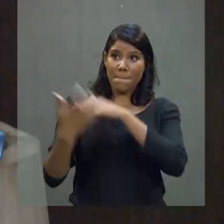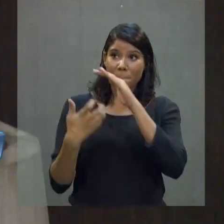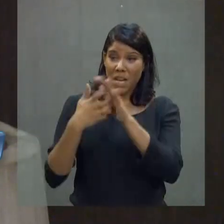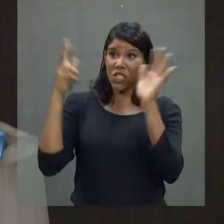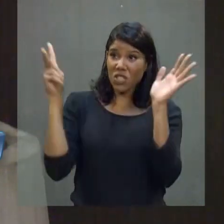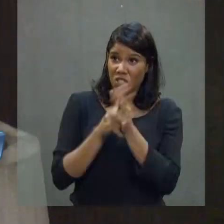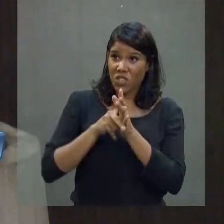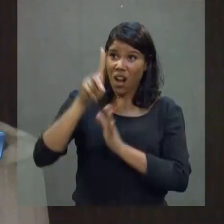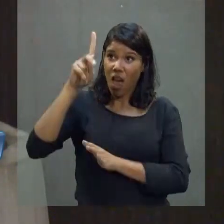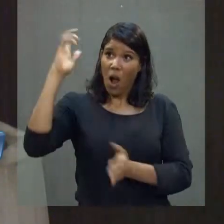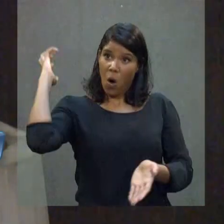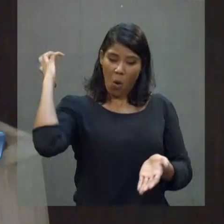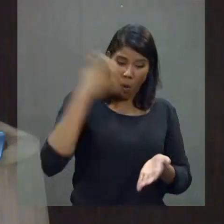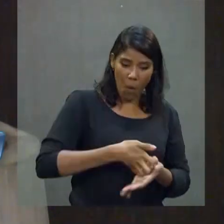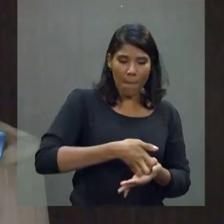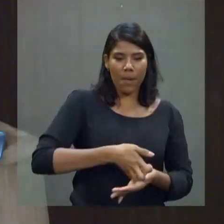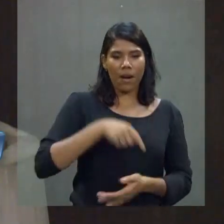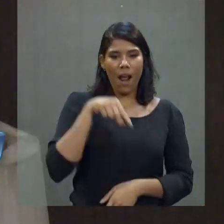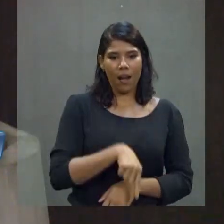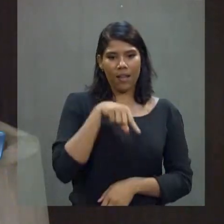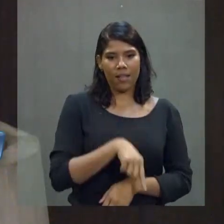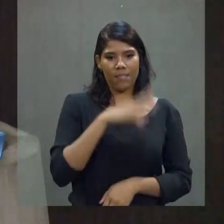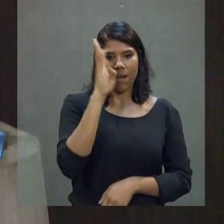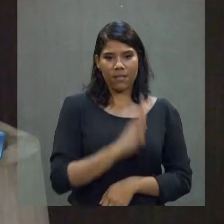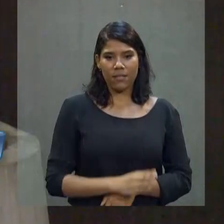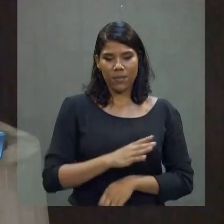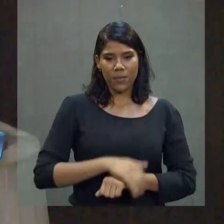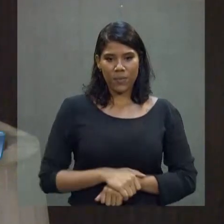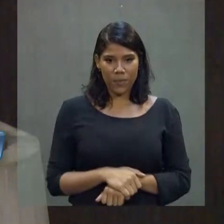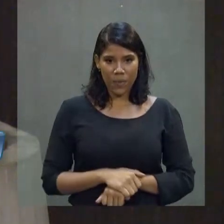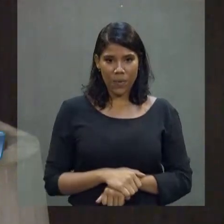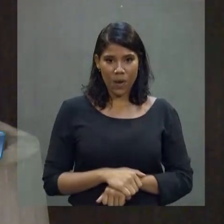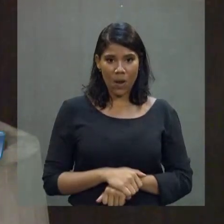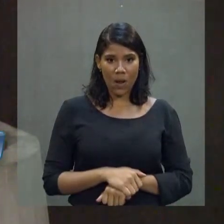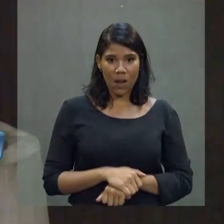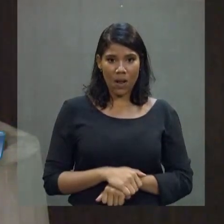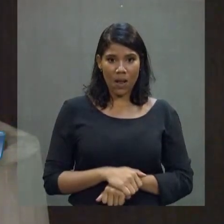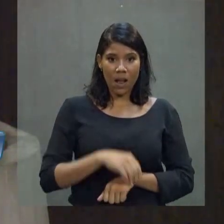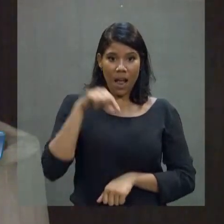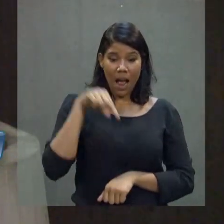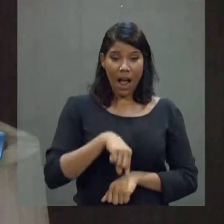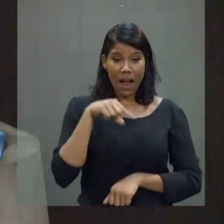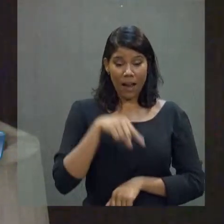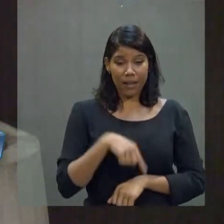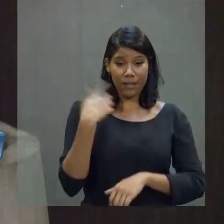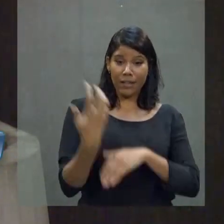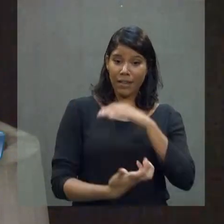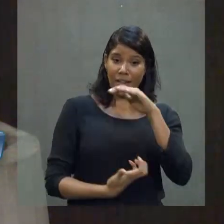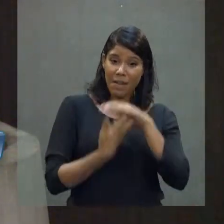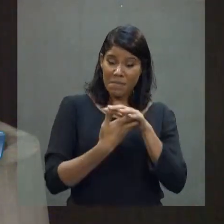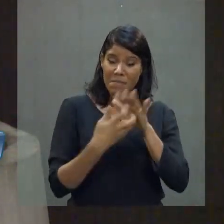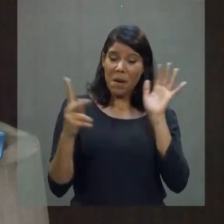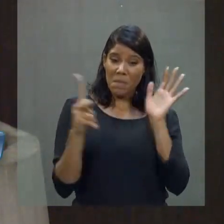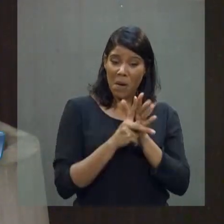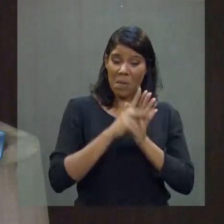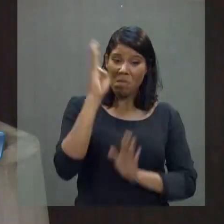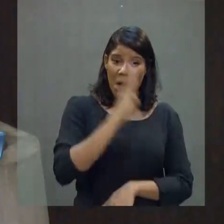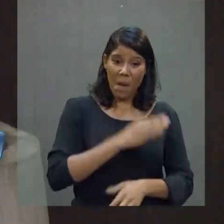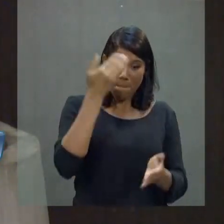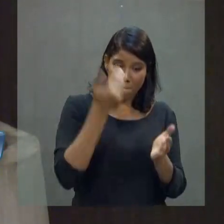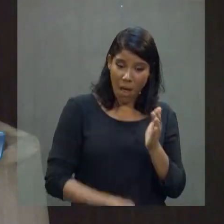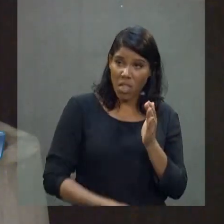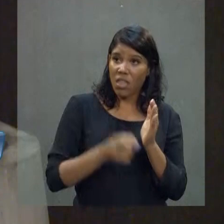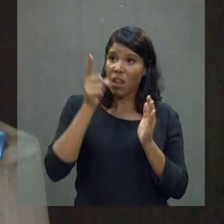lote de petróleo aqui. Ou seja, a nossa estatal perdendo ativo e a estatal norueguesa, que eles eram os